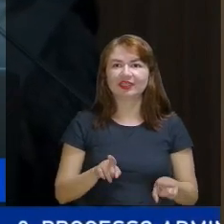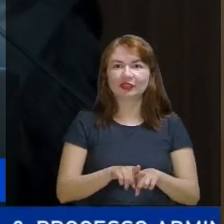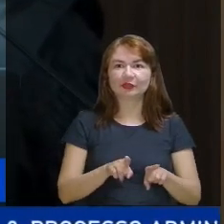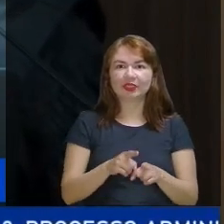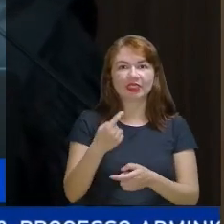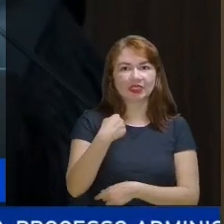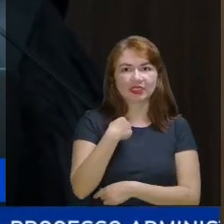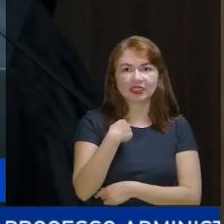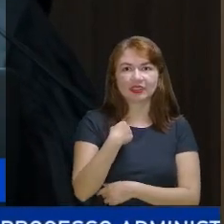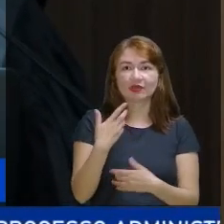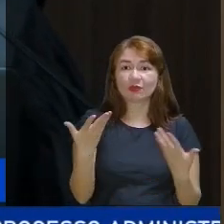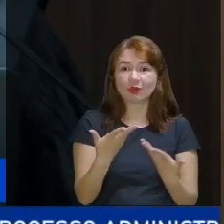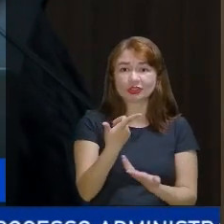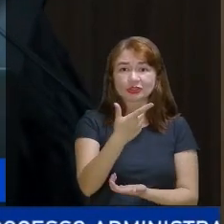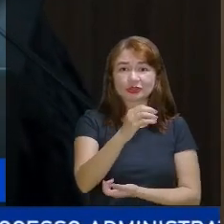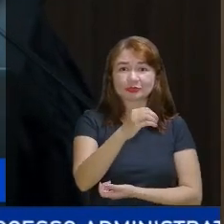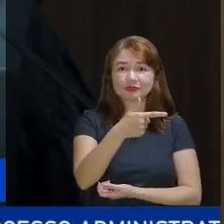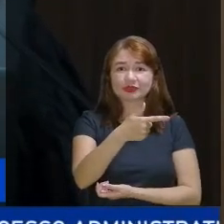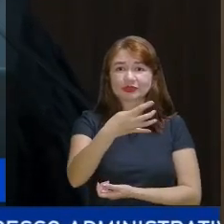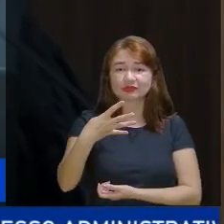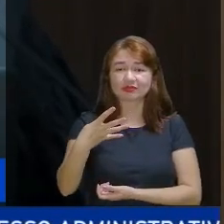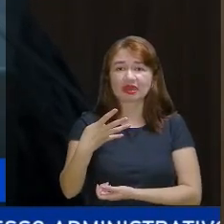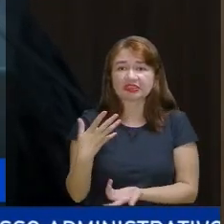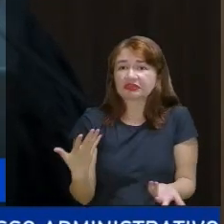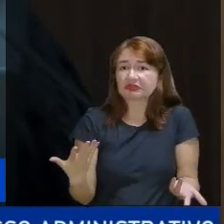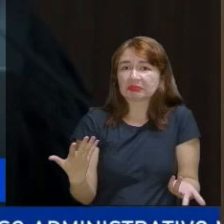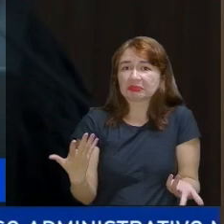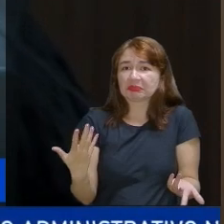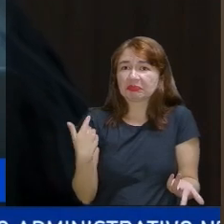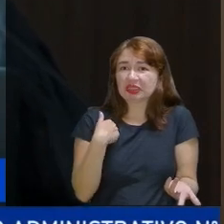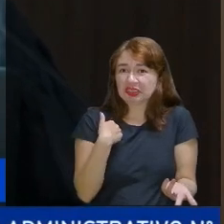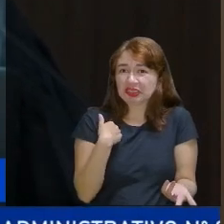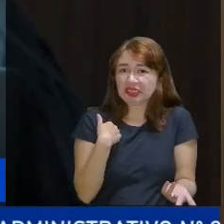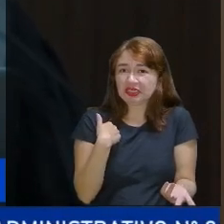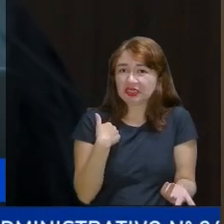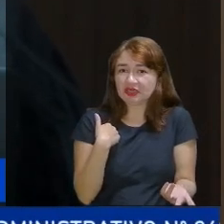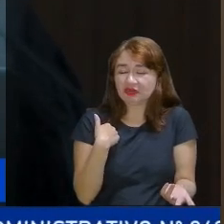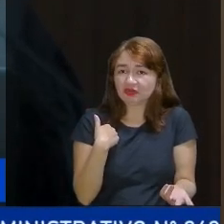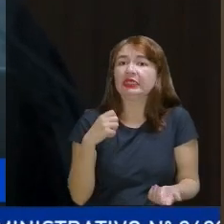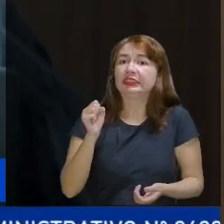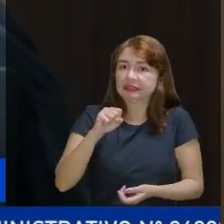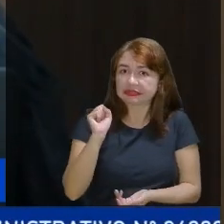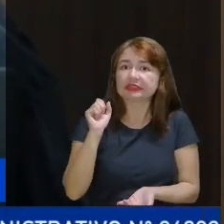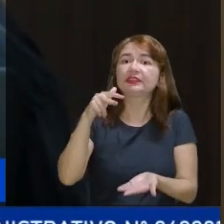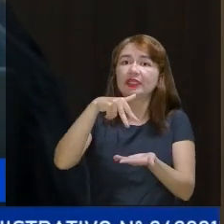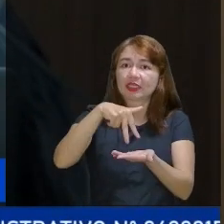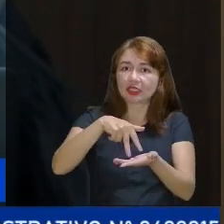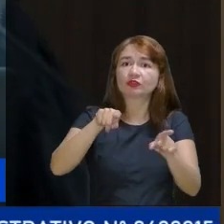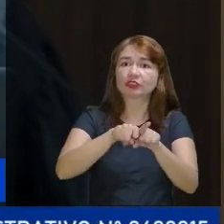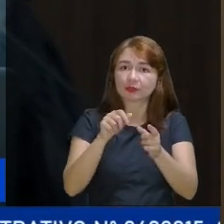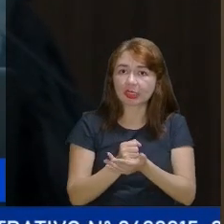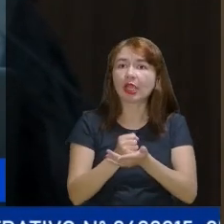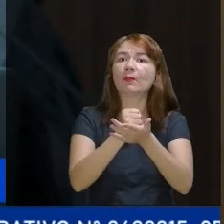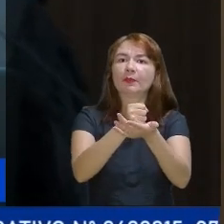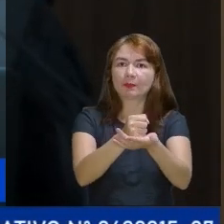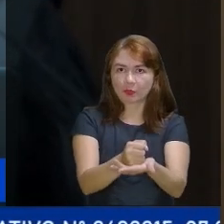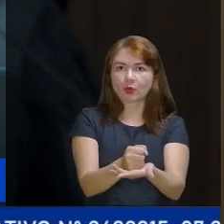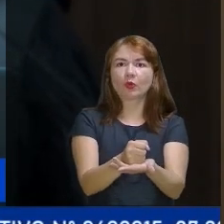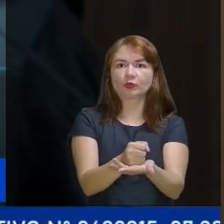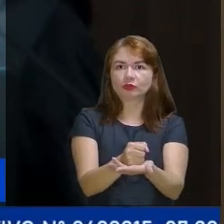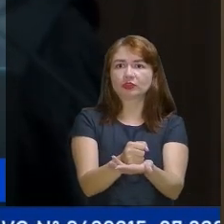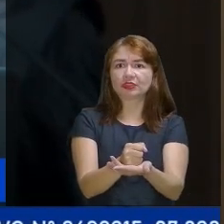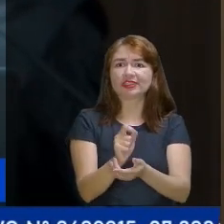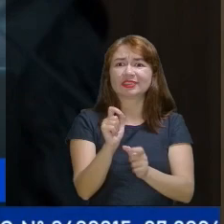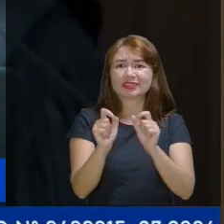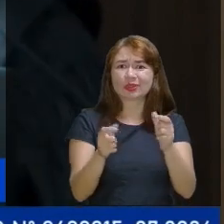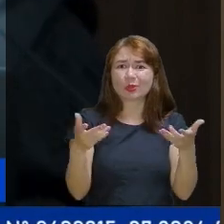hoje, em 2024, tenho a ver com isso? Nós temos a ver tudo, porque nós fizemos com este povo